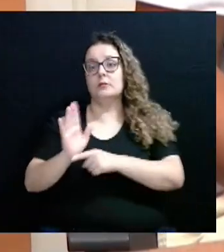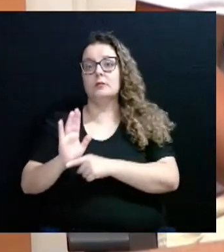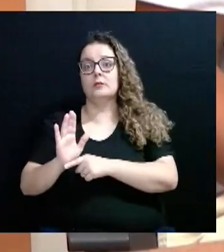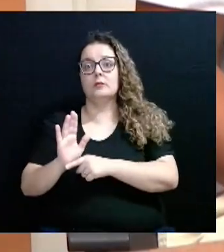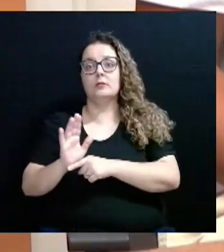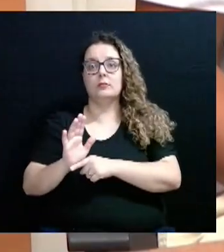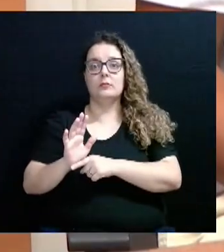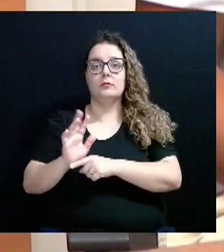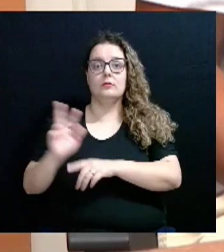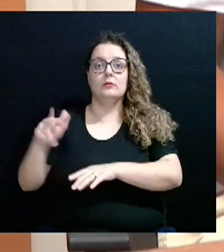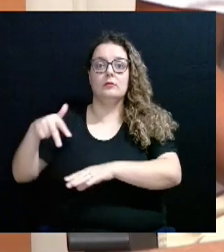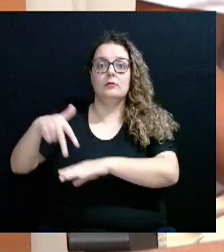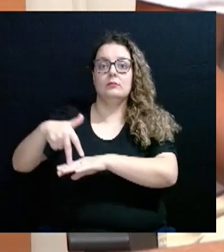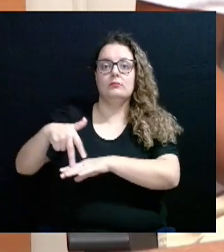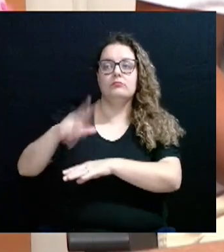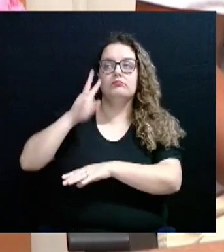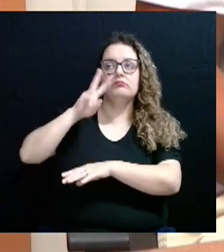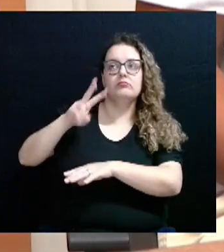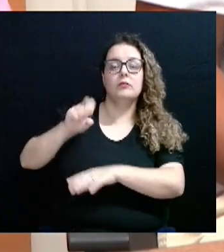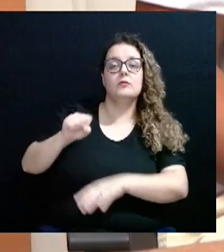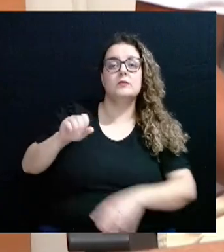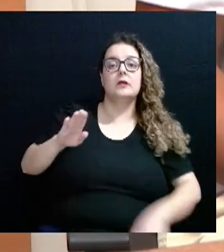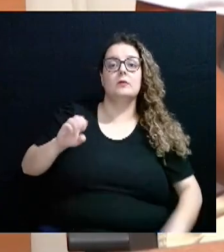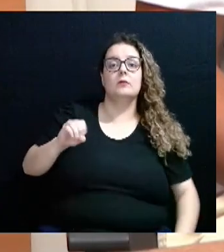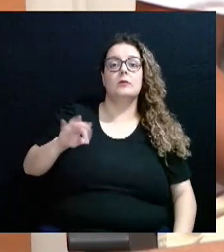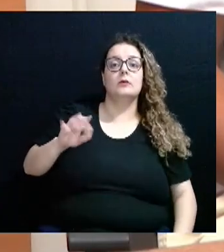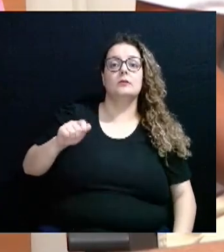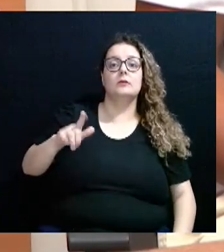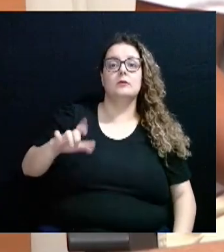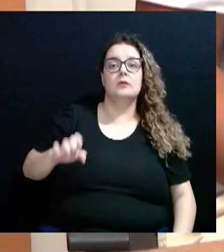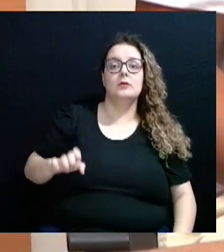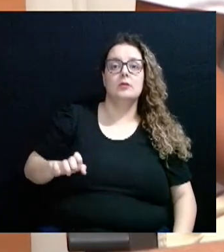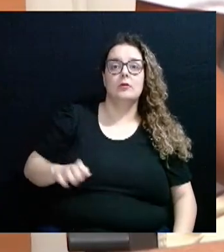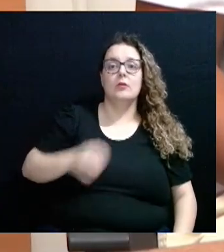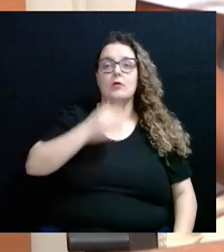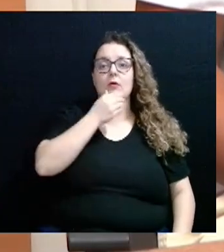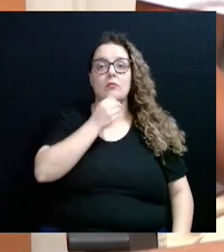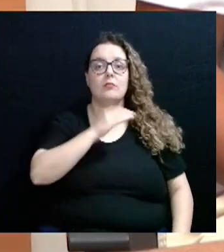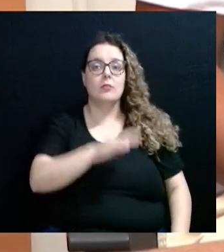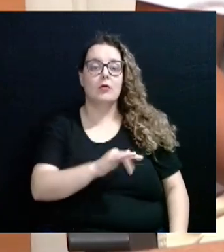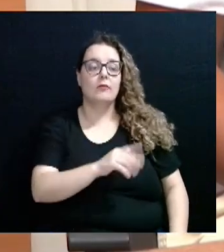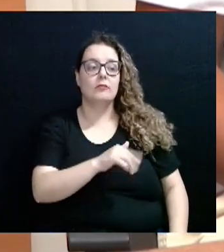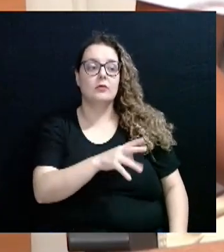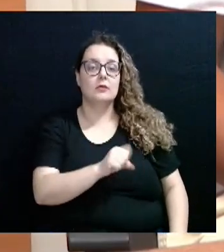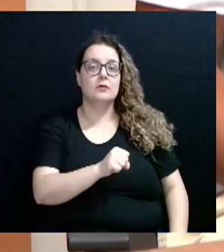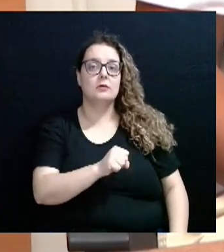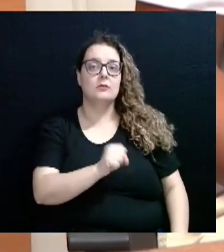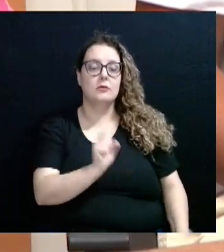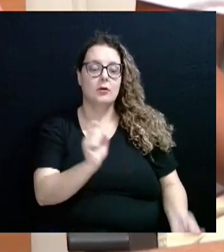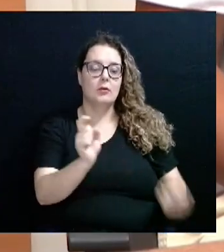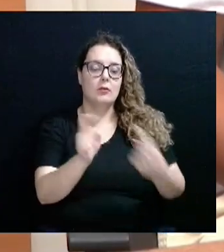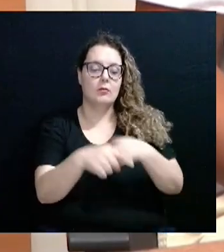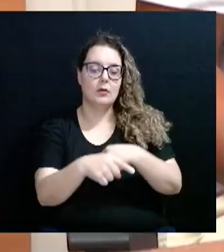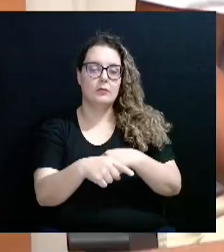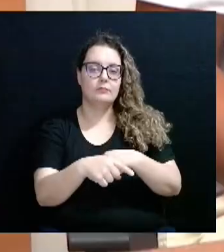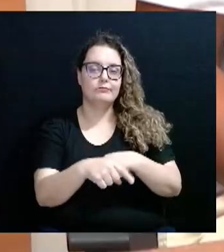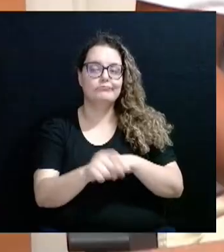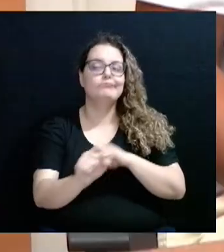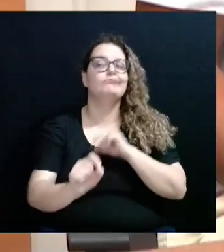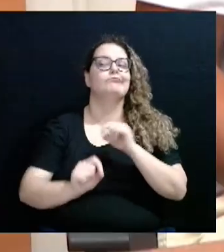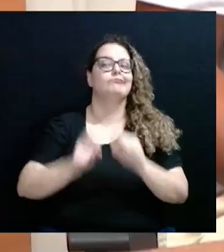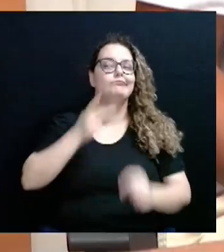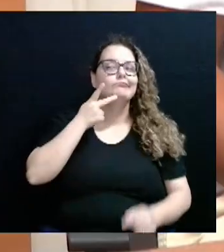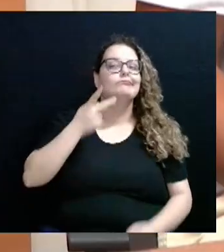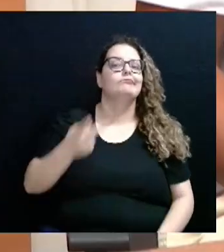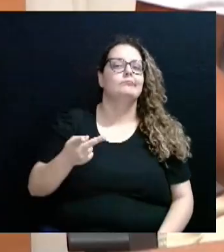sabotagem. É quando um moleque da fundação contraria e, quem diria, ganha um concurso